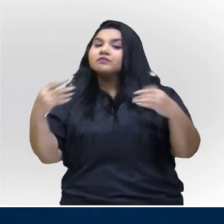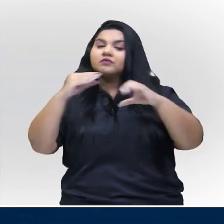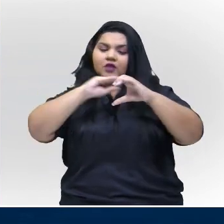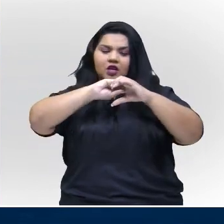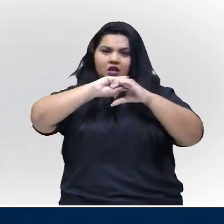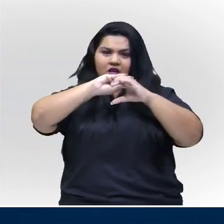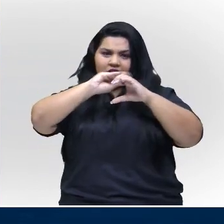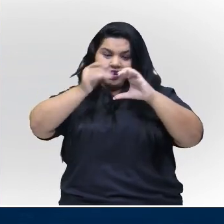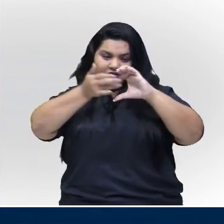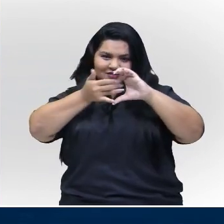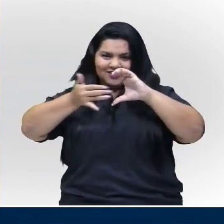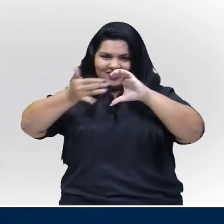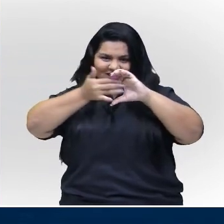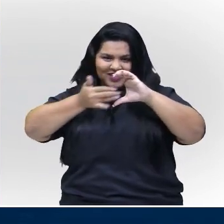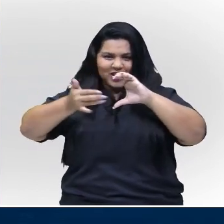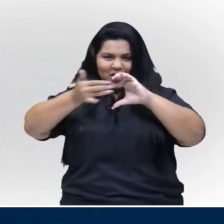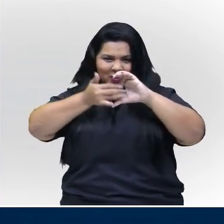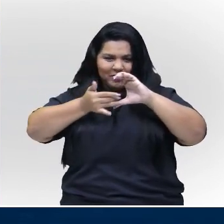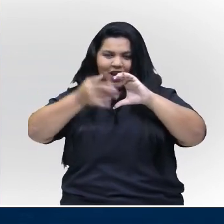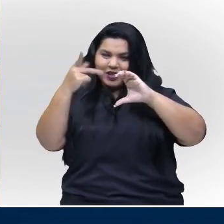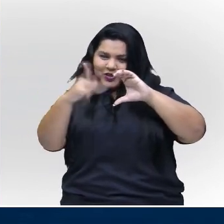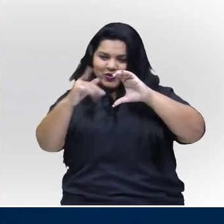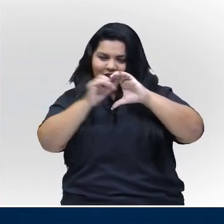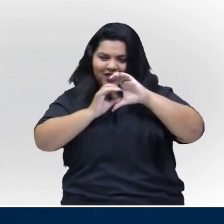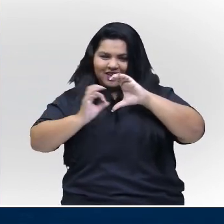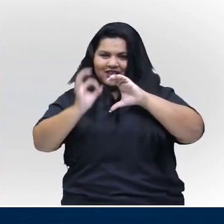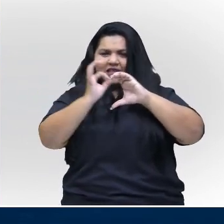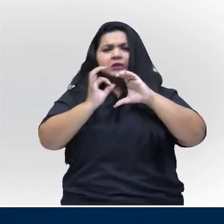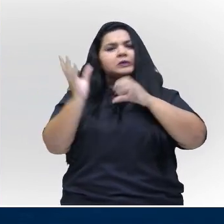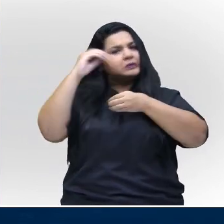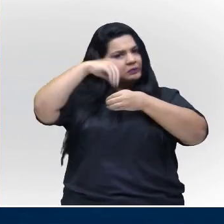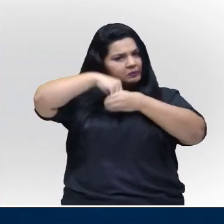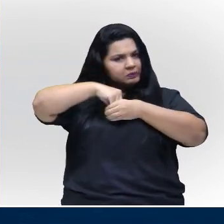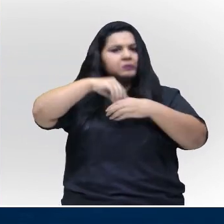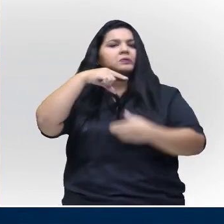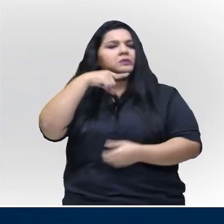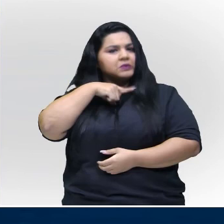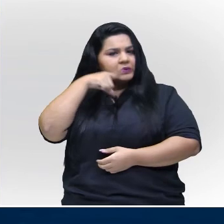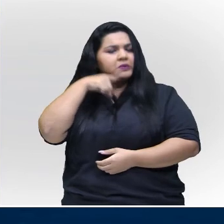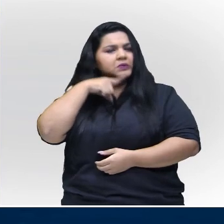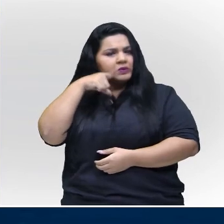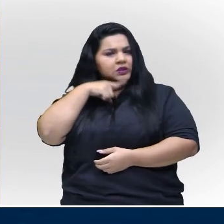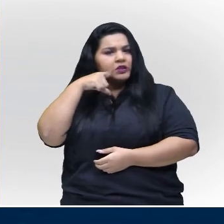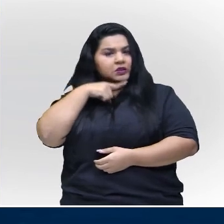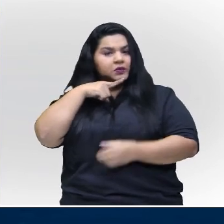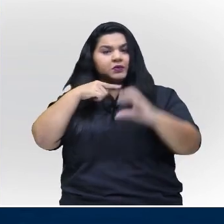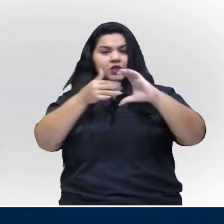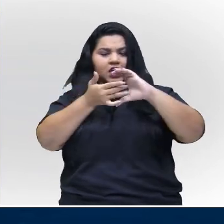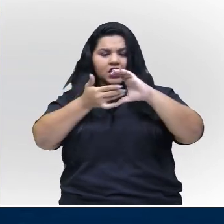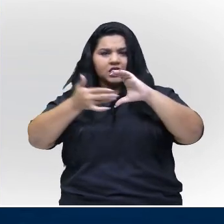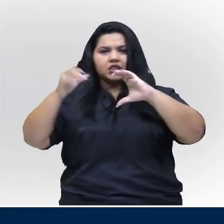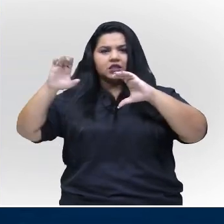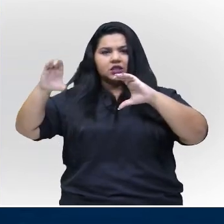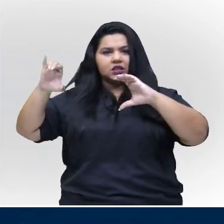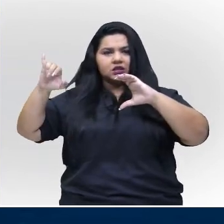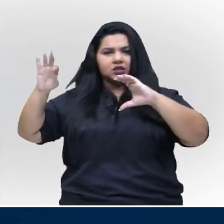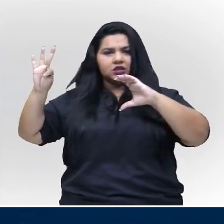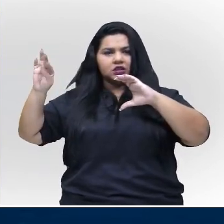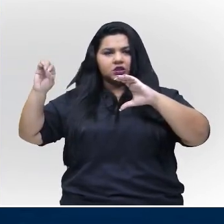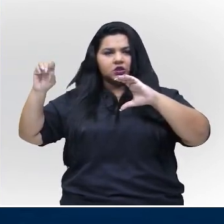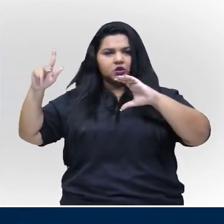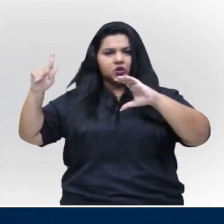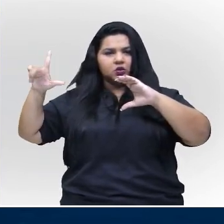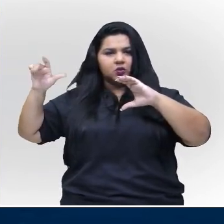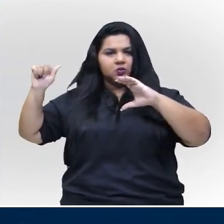suas organelas, certo? Então, olha aí, dentro da nossa célula nós vamos ter o citoplasma, né? O citoplasma é justamente